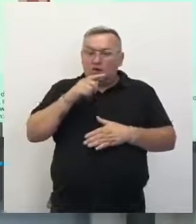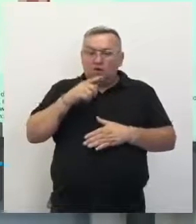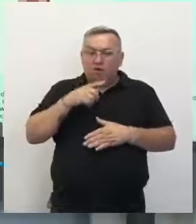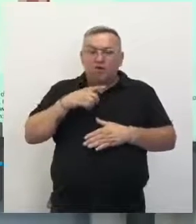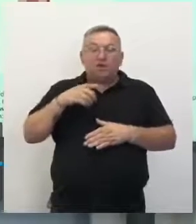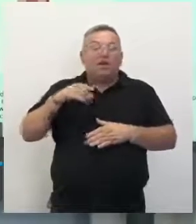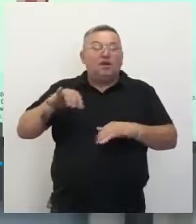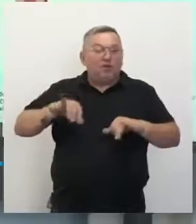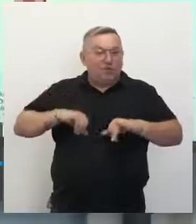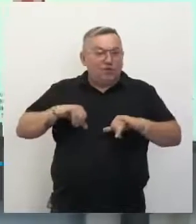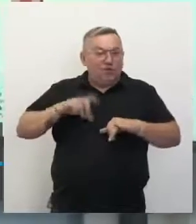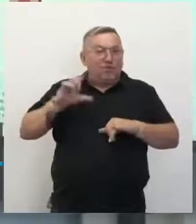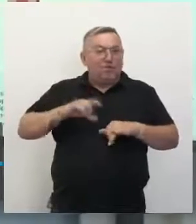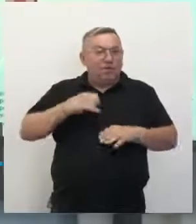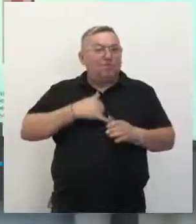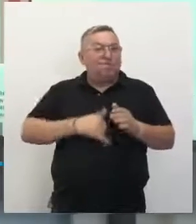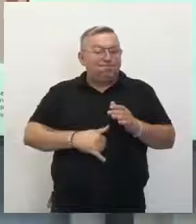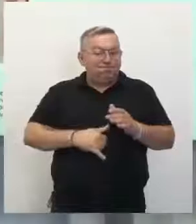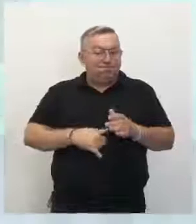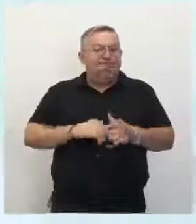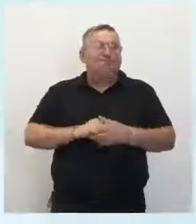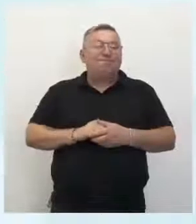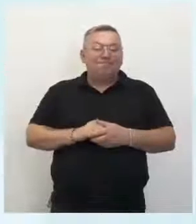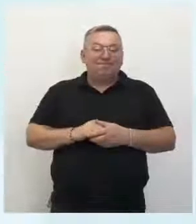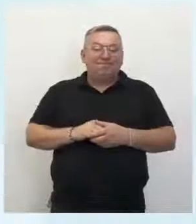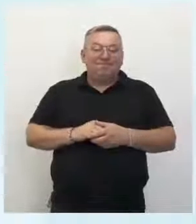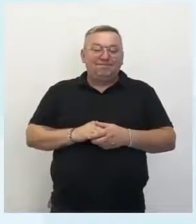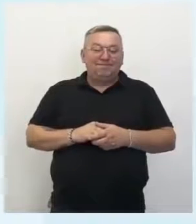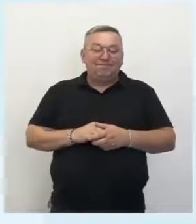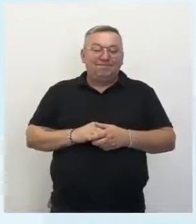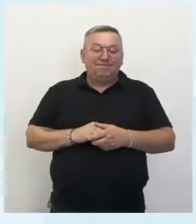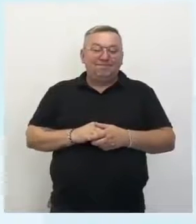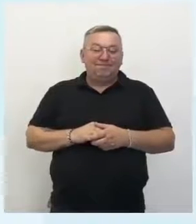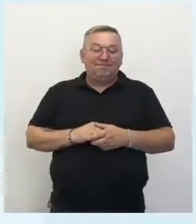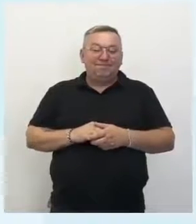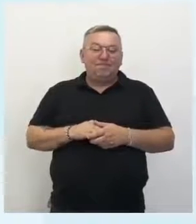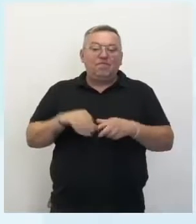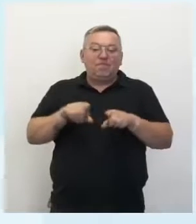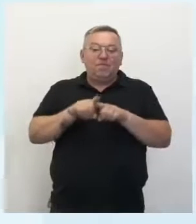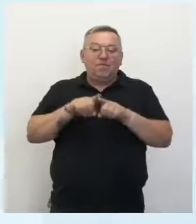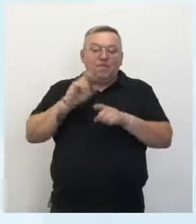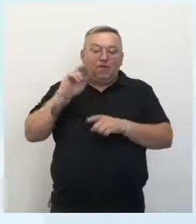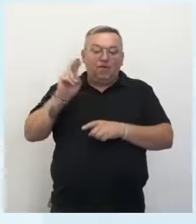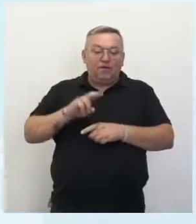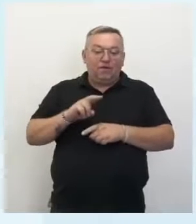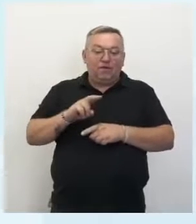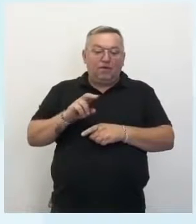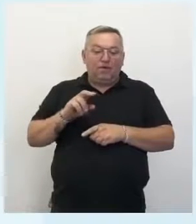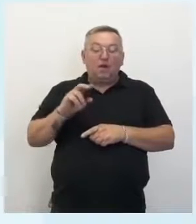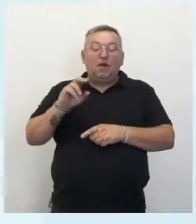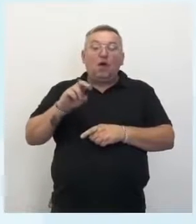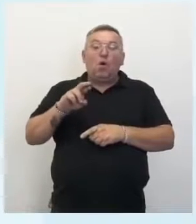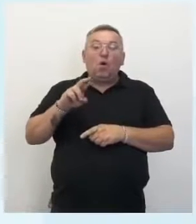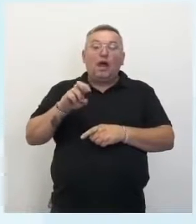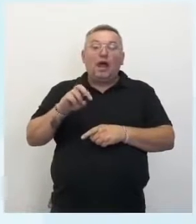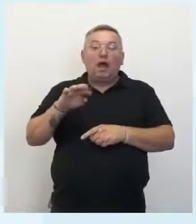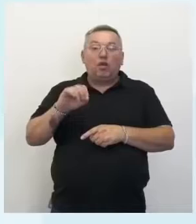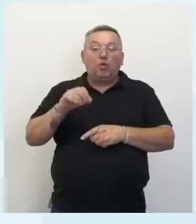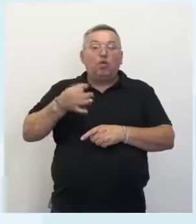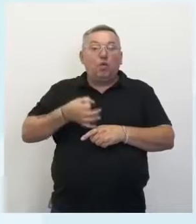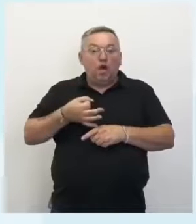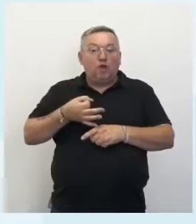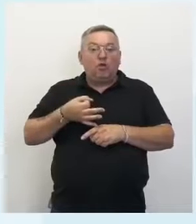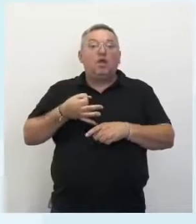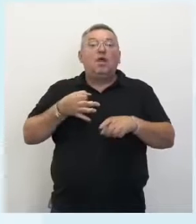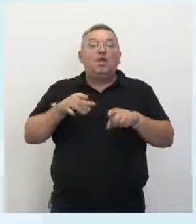no banheiro, né? Então, aqui, ó, aqui é o intestino grosso. E depois aqui é o reto, que é o ânus, por onde saem as fezes,